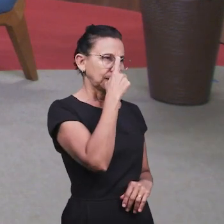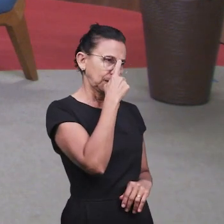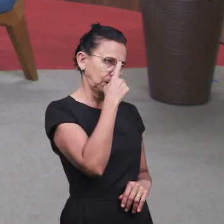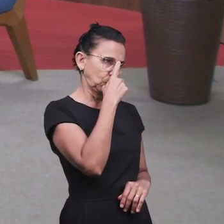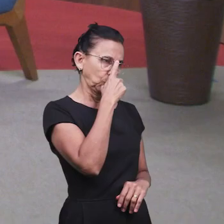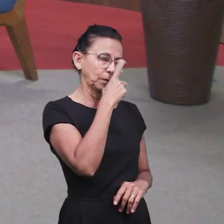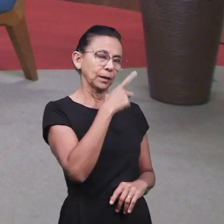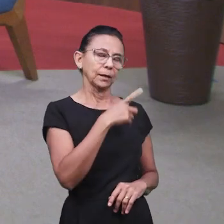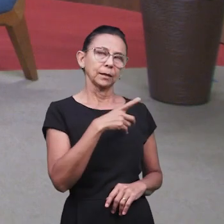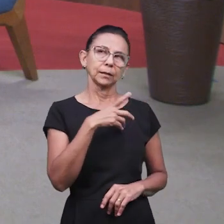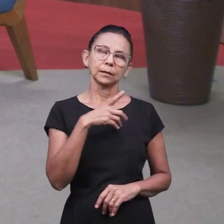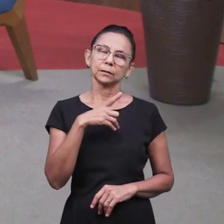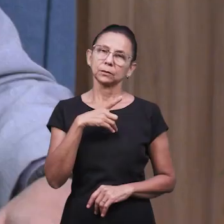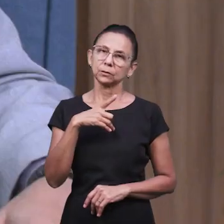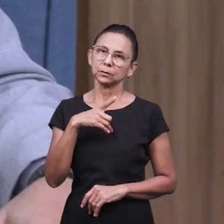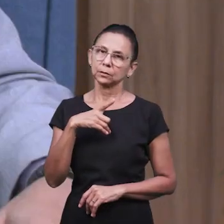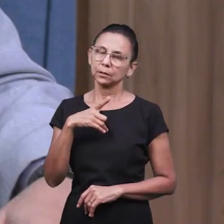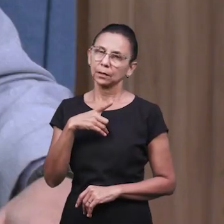gente tem